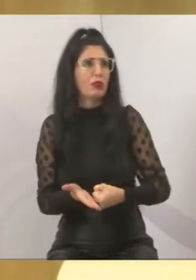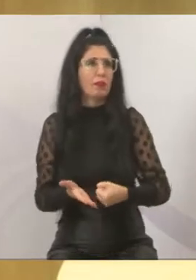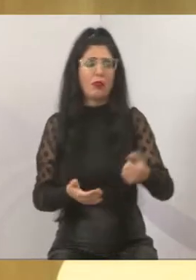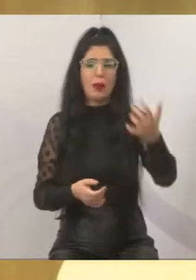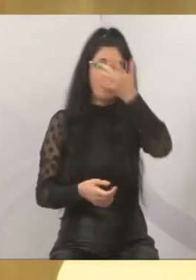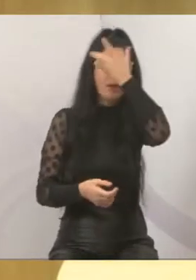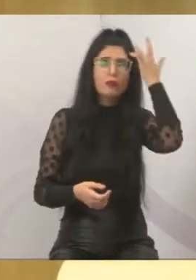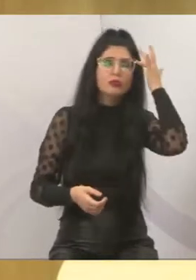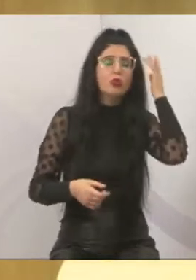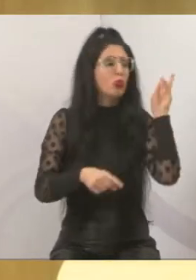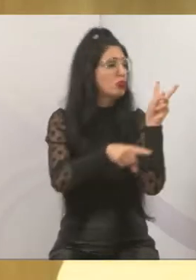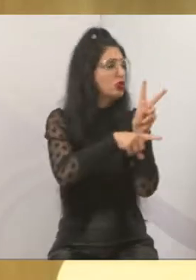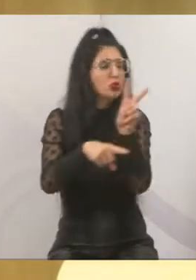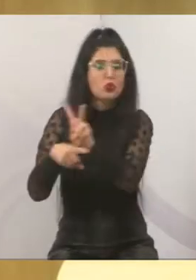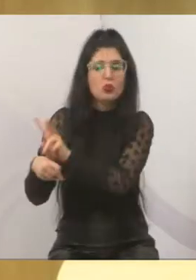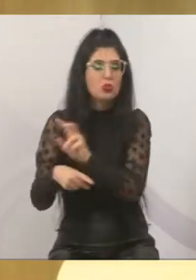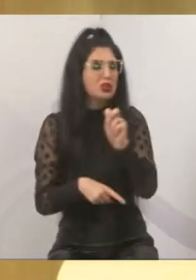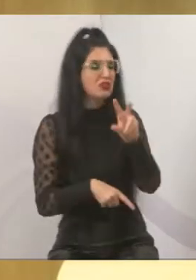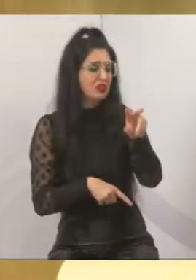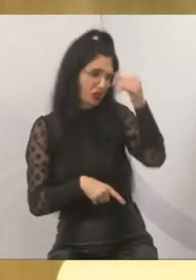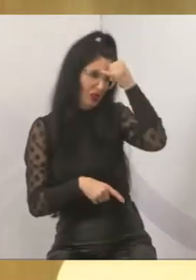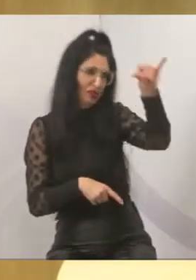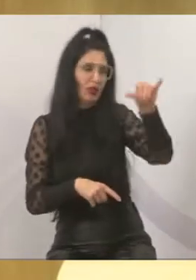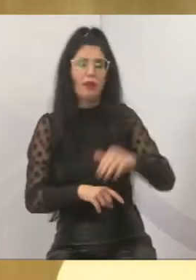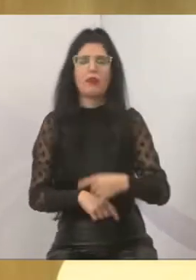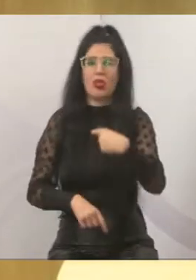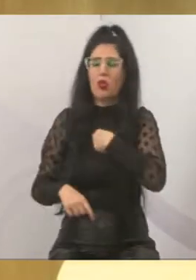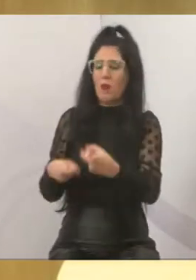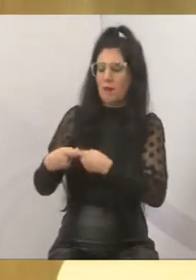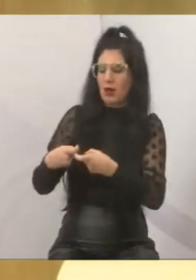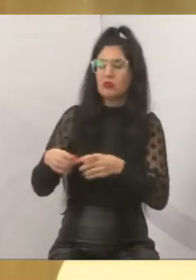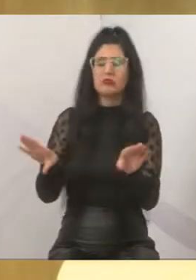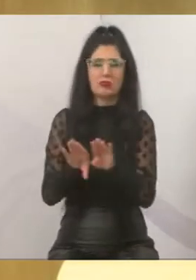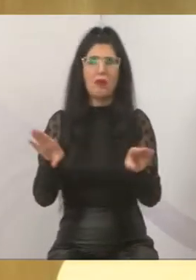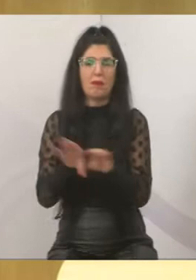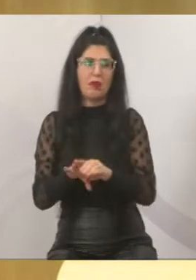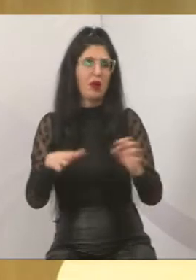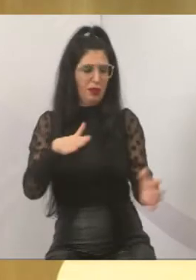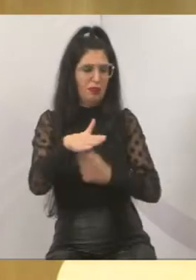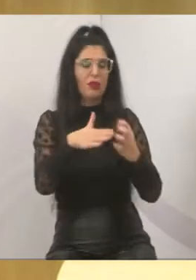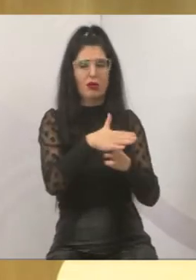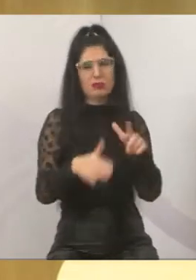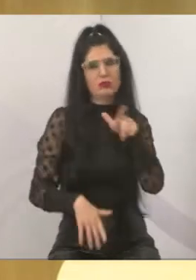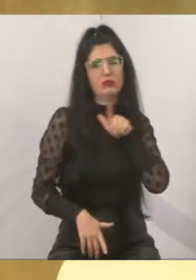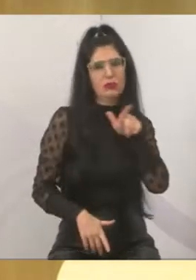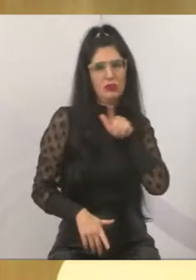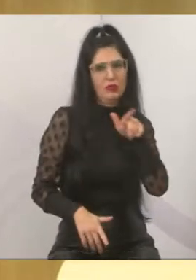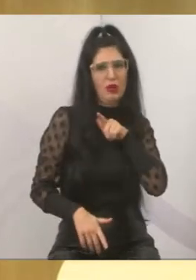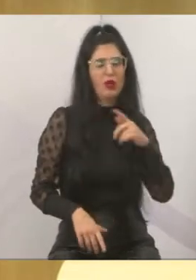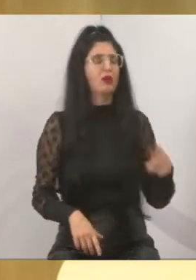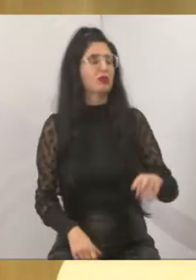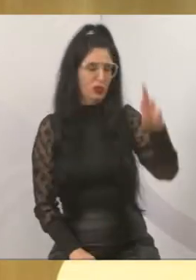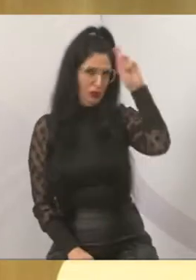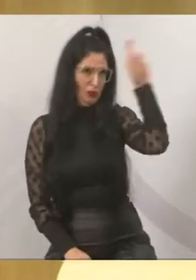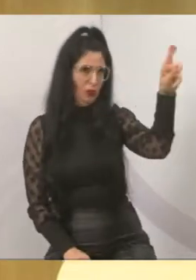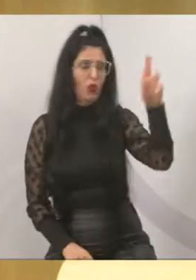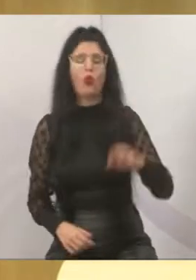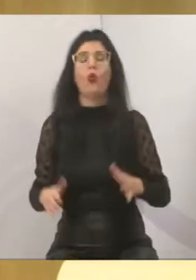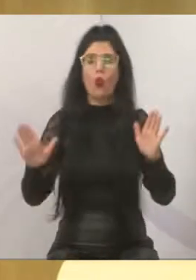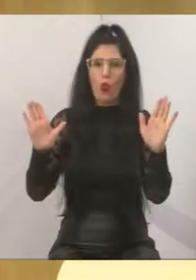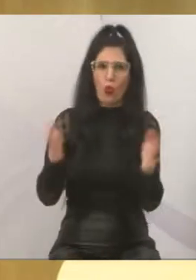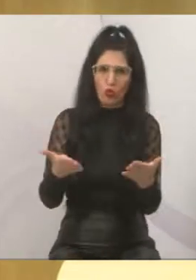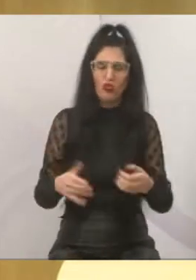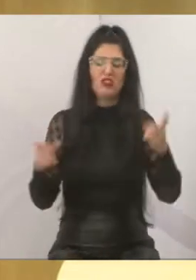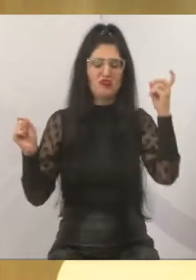Muitos sabem, sou médico, mas sou empresário. Tenho uma empresa aqui onde, Flavinho, mantenho o emprego e consegui manter